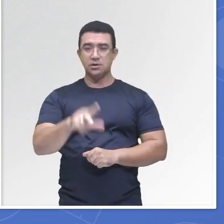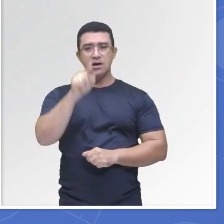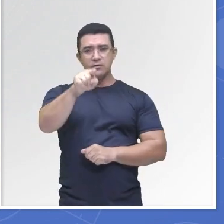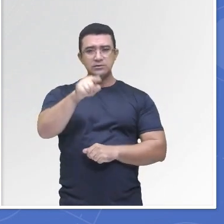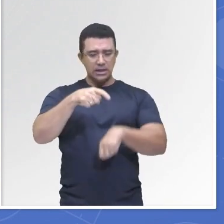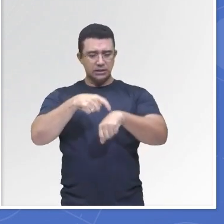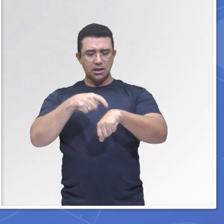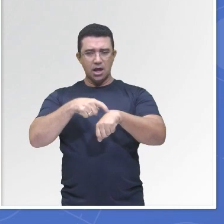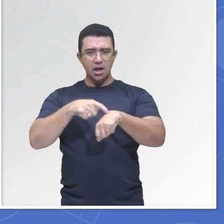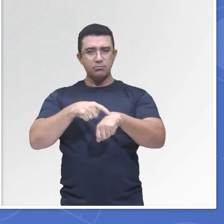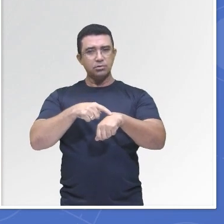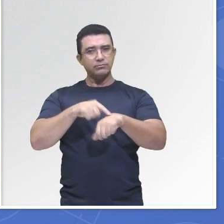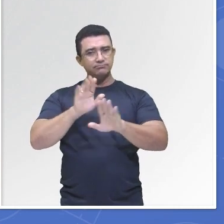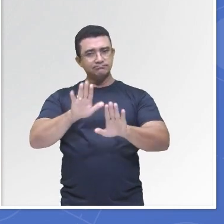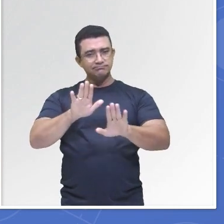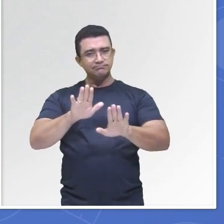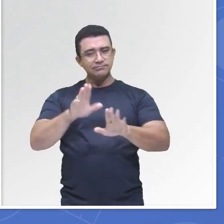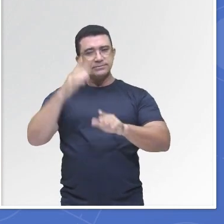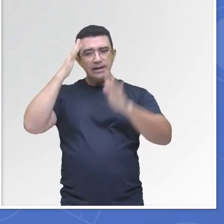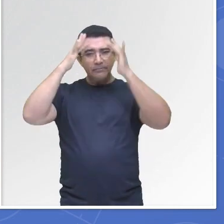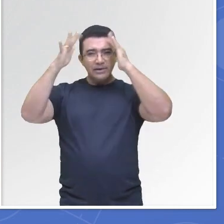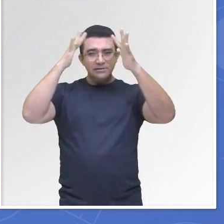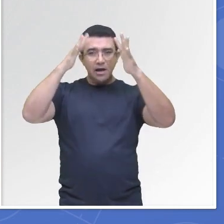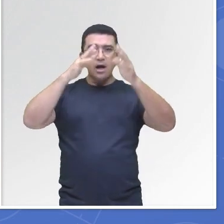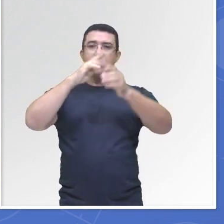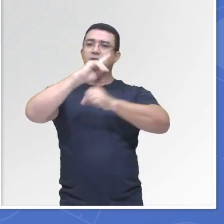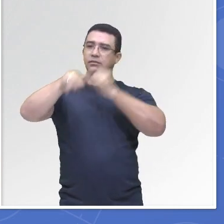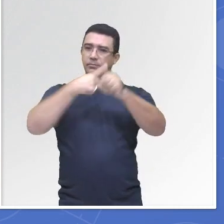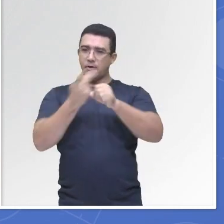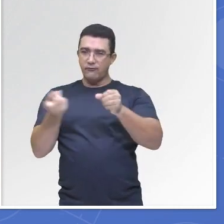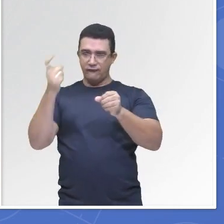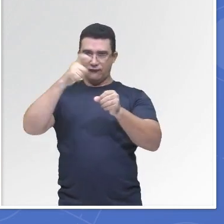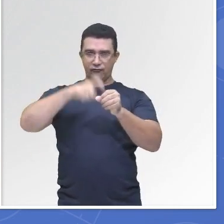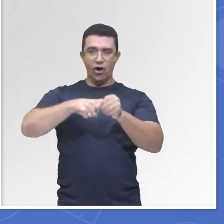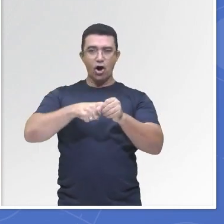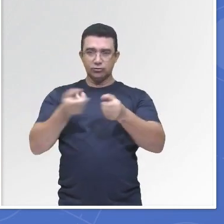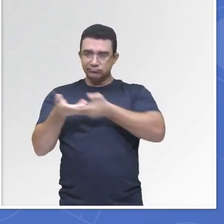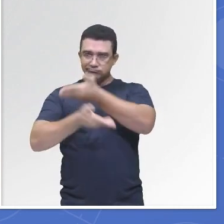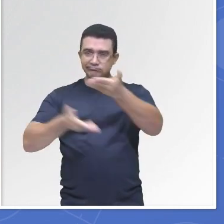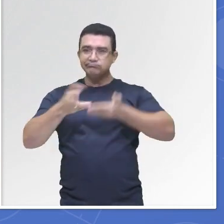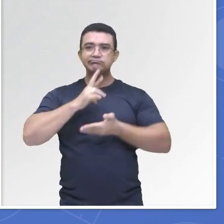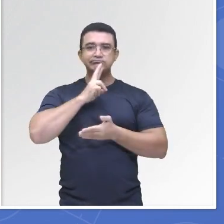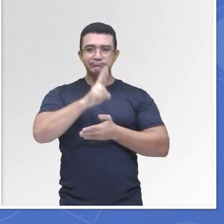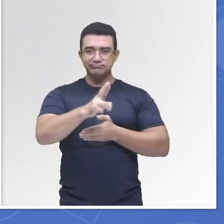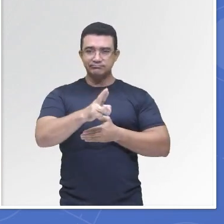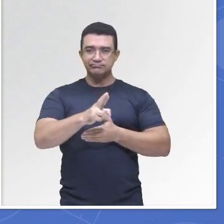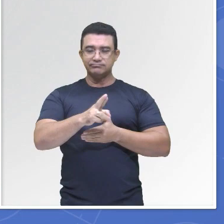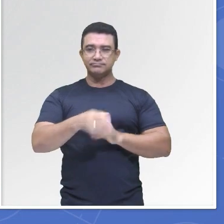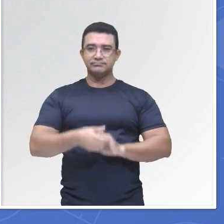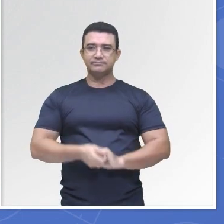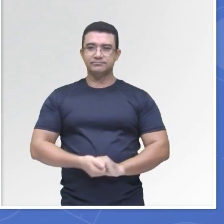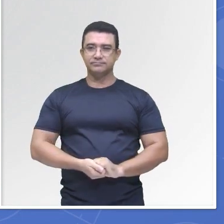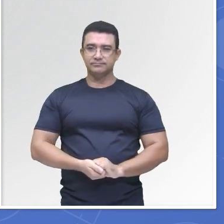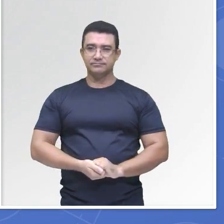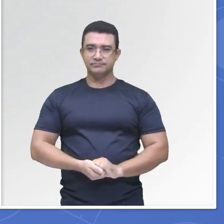essas questões. Daqui a pouquinho a gente volta e compartilha conhecimento nas nossas interatividades. Um bom trabalho e até lá!